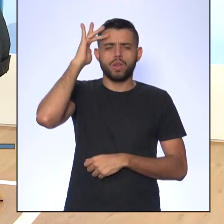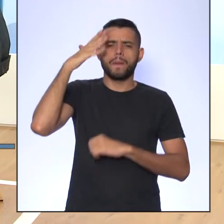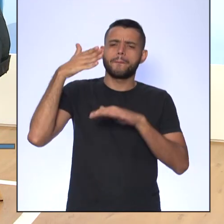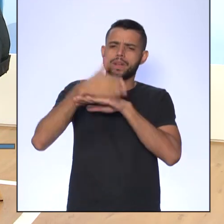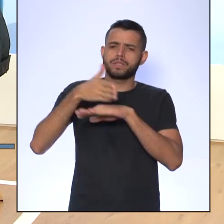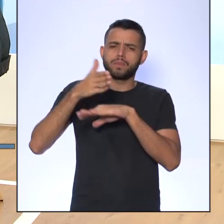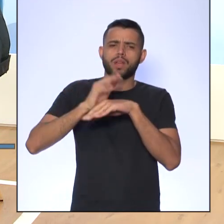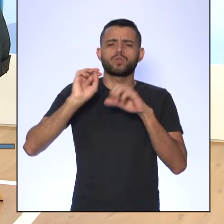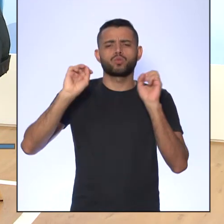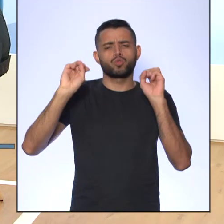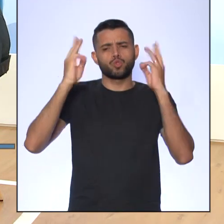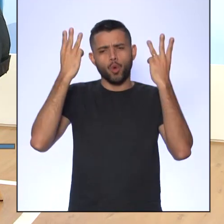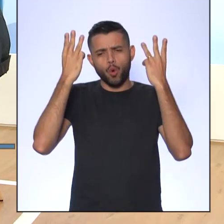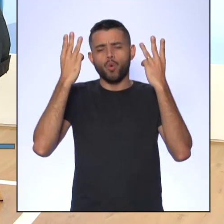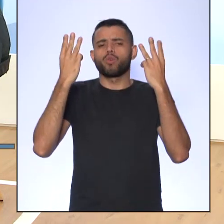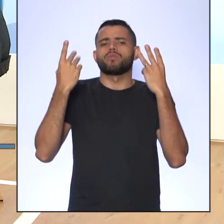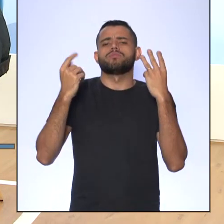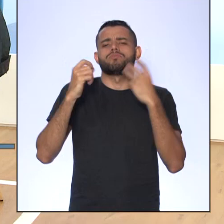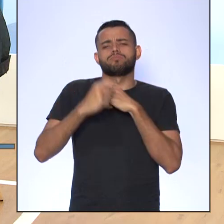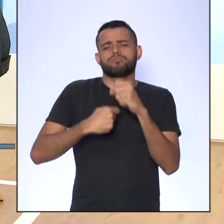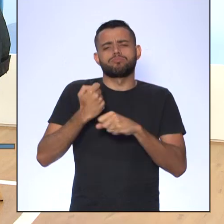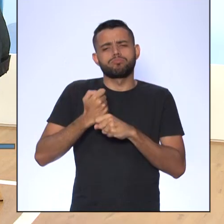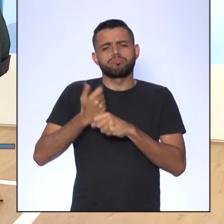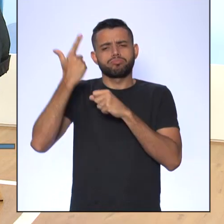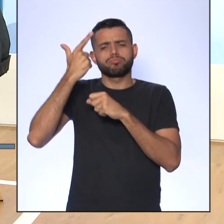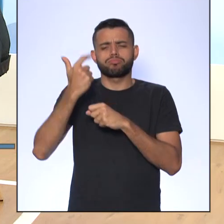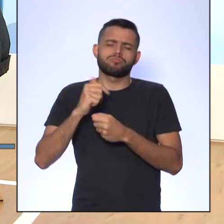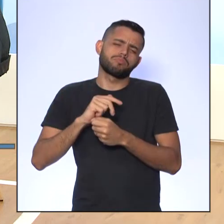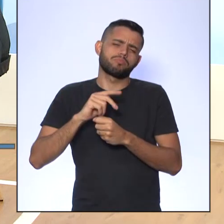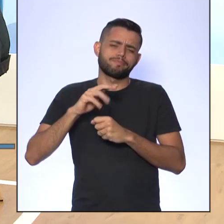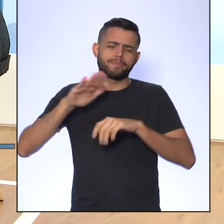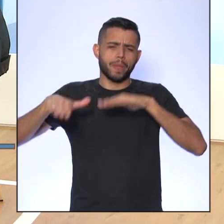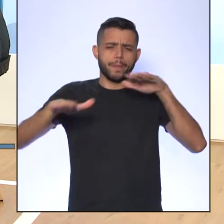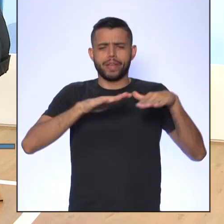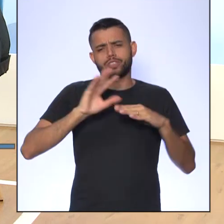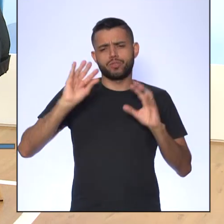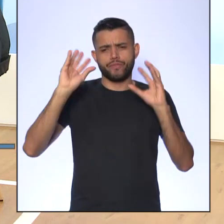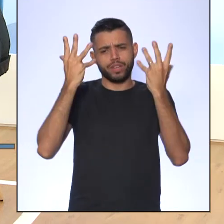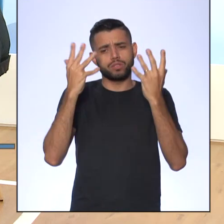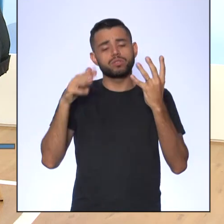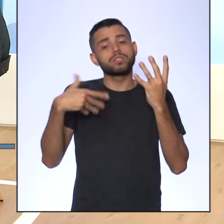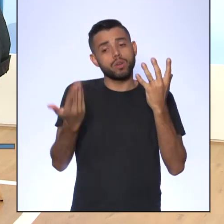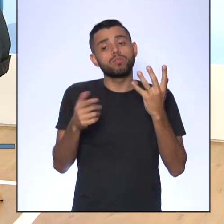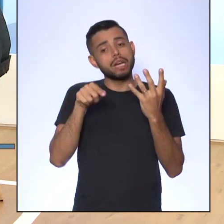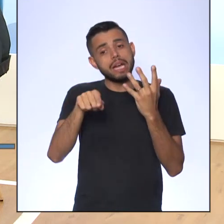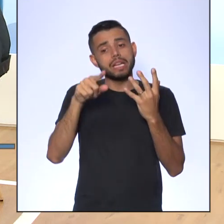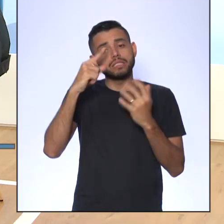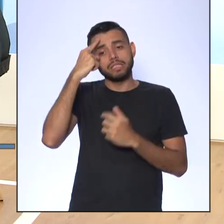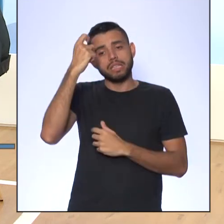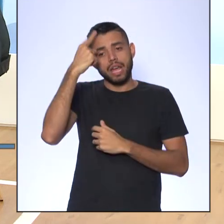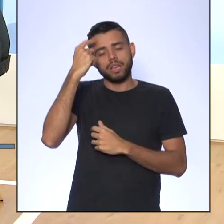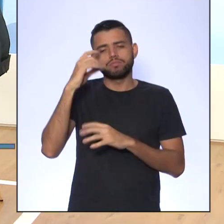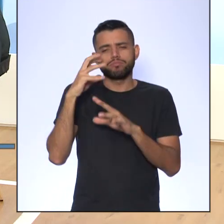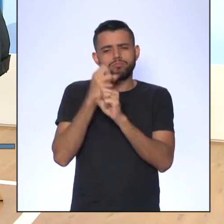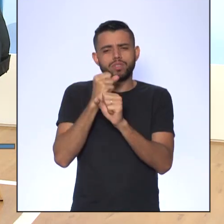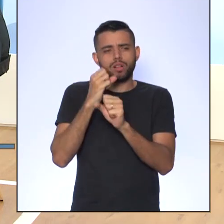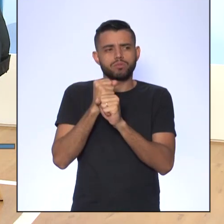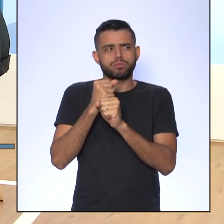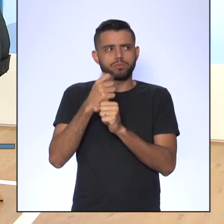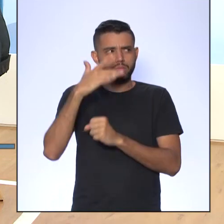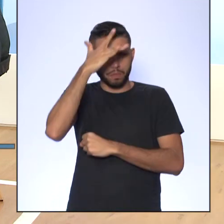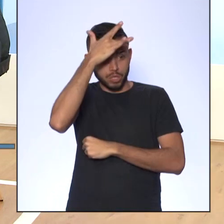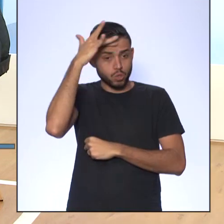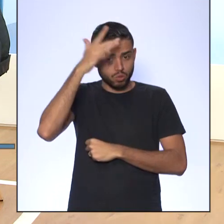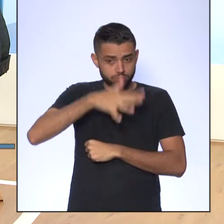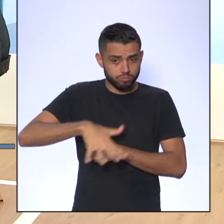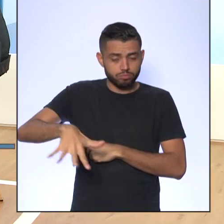da virada do ano, enfim. Então é mais ou menos essa ideia aí que é utilizada também para esses cálculos de eventos a céu aberto sem controle